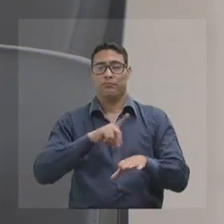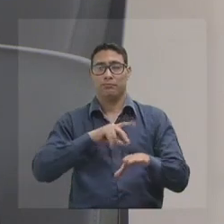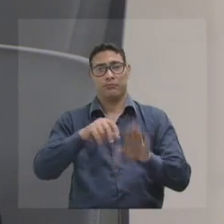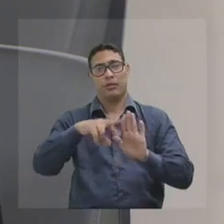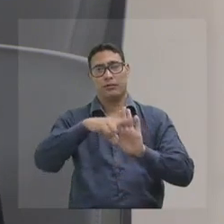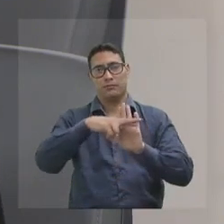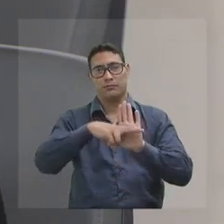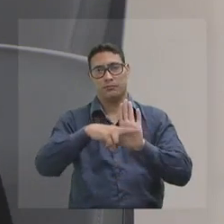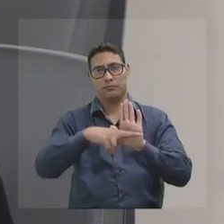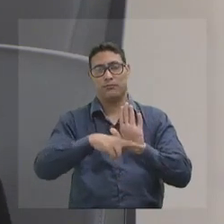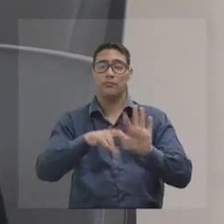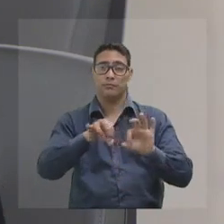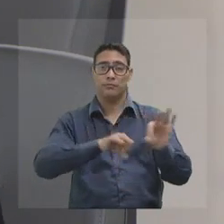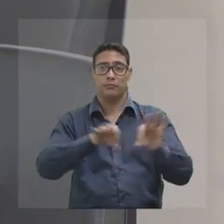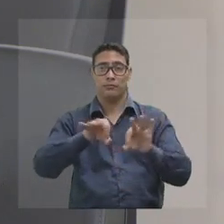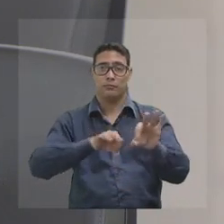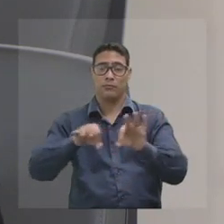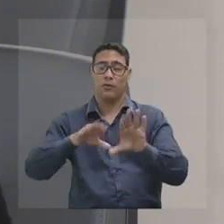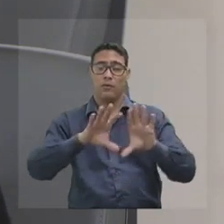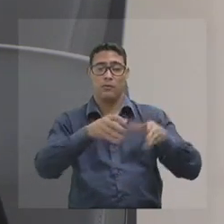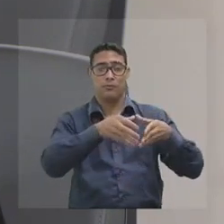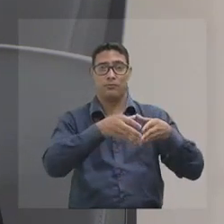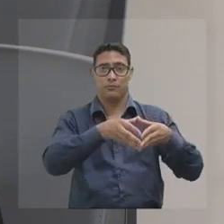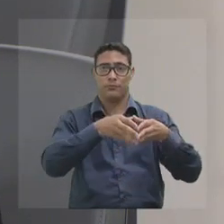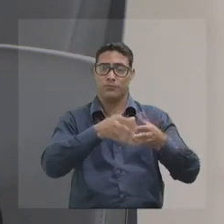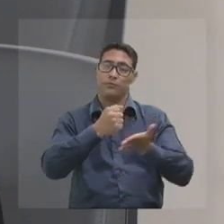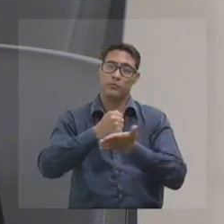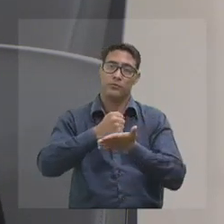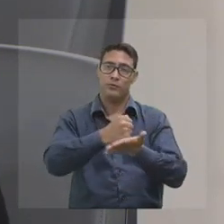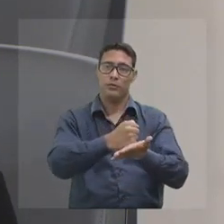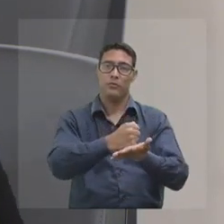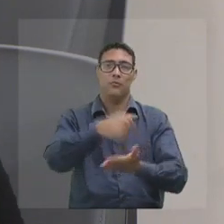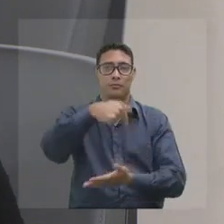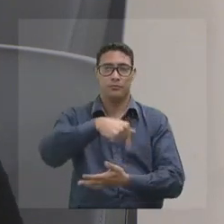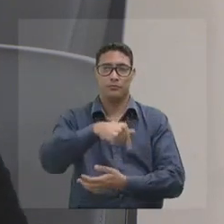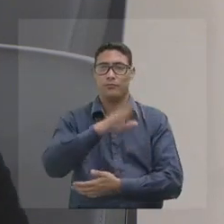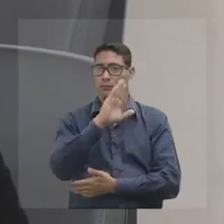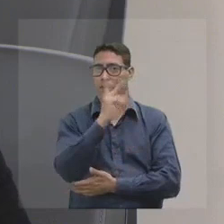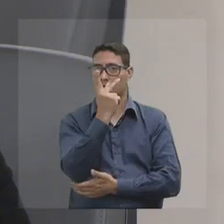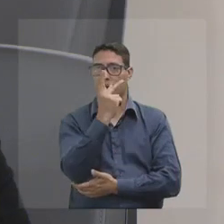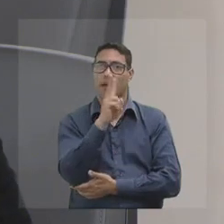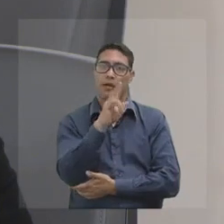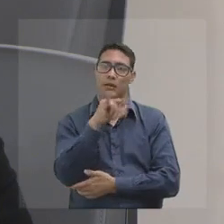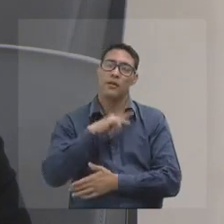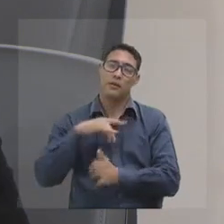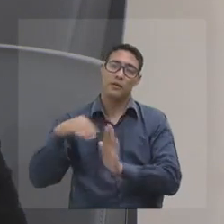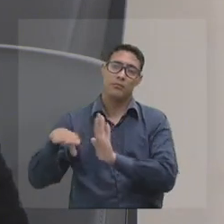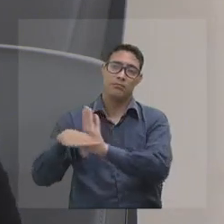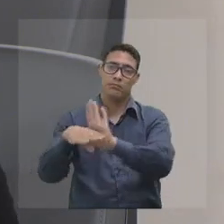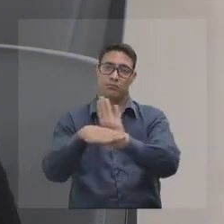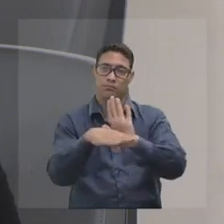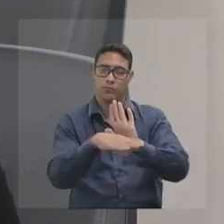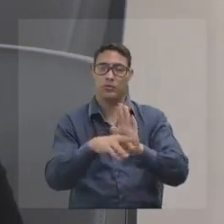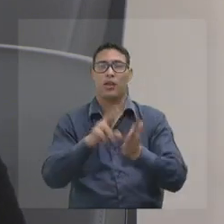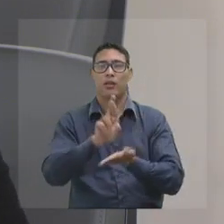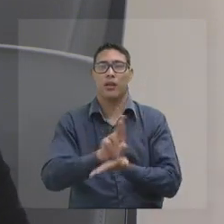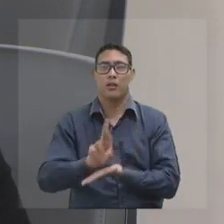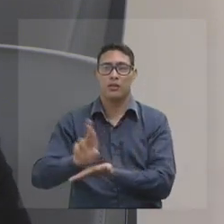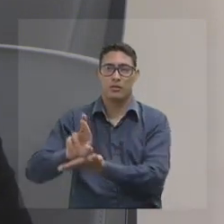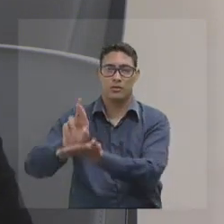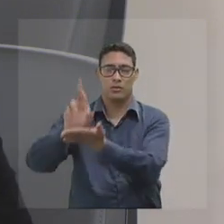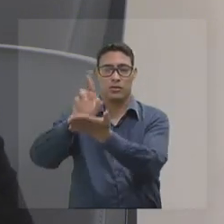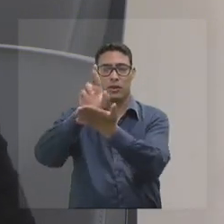agora discutindo uma equipe de apoio aqui em Belo Horizonte que apoiará as regionais porque nós